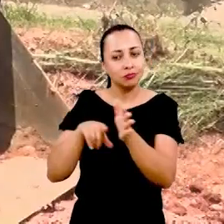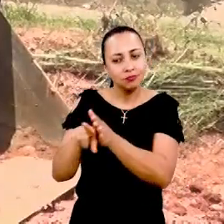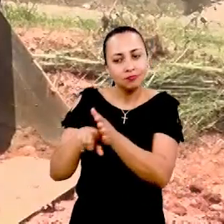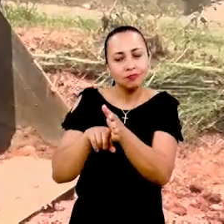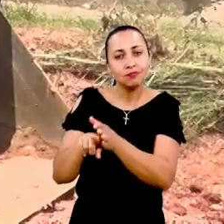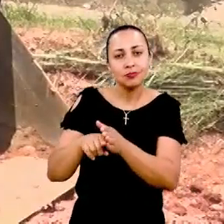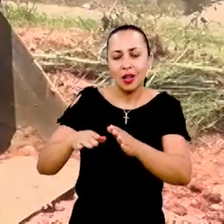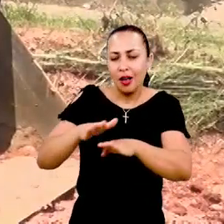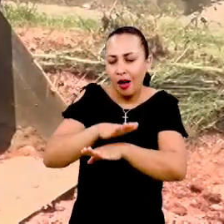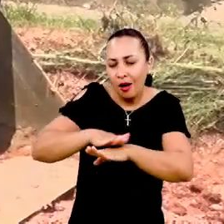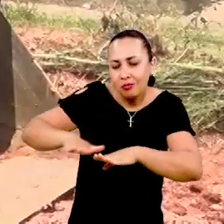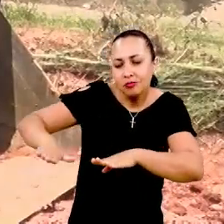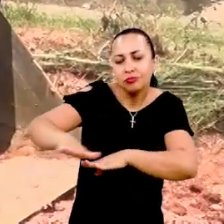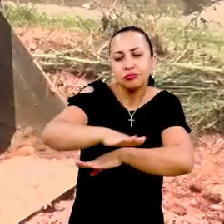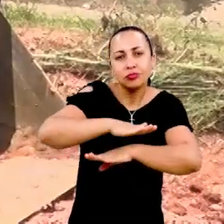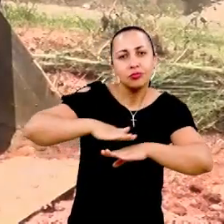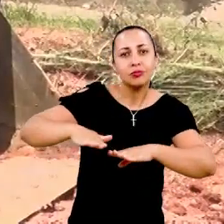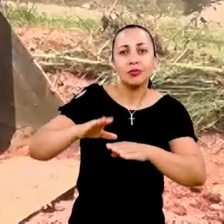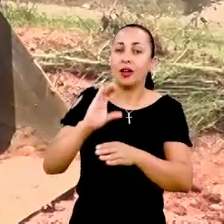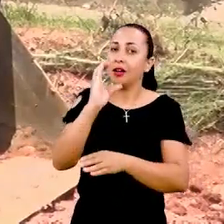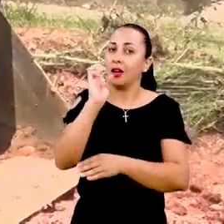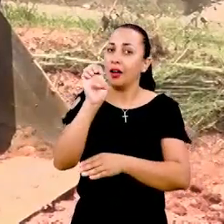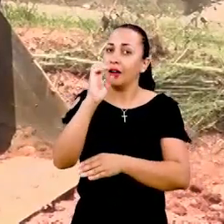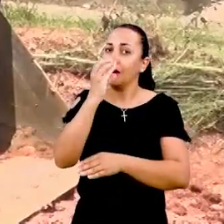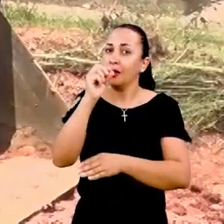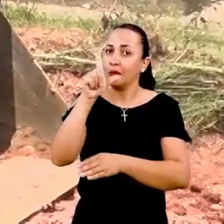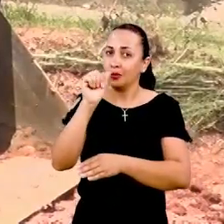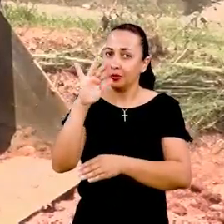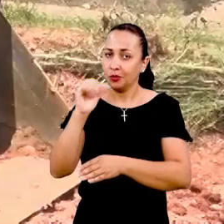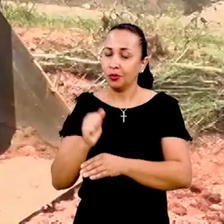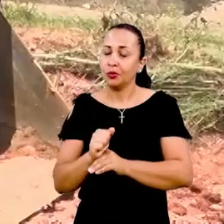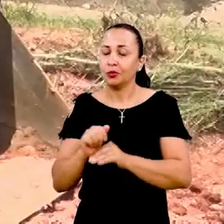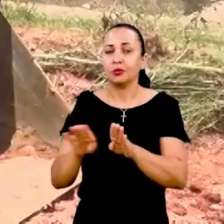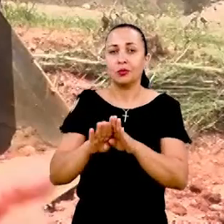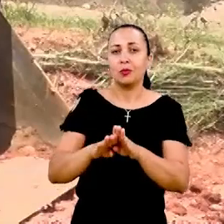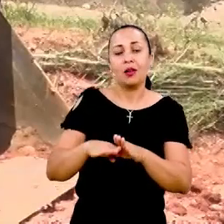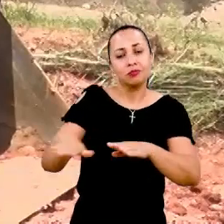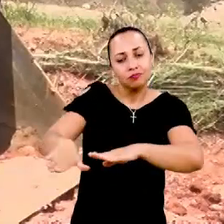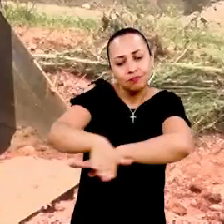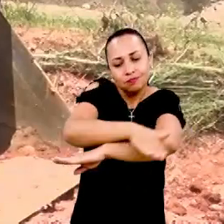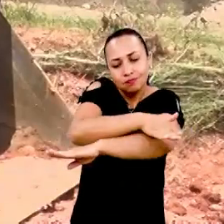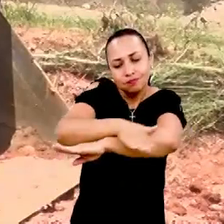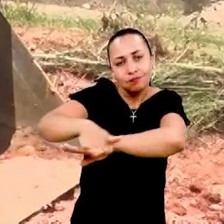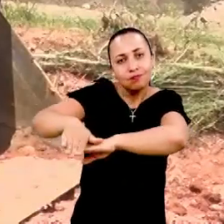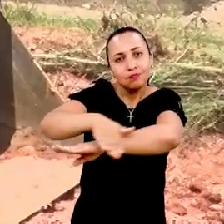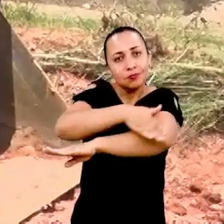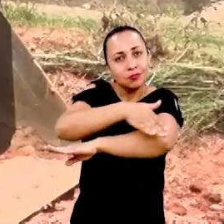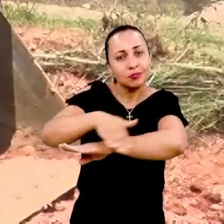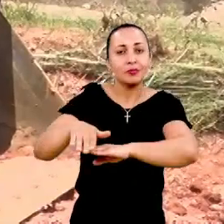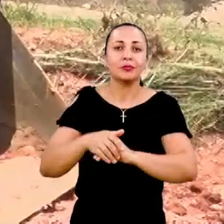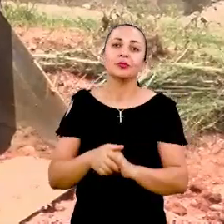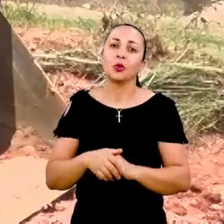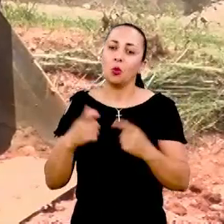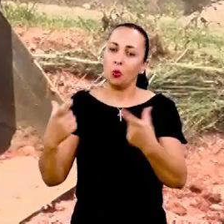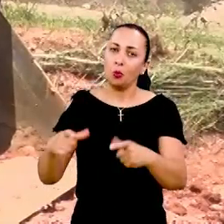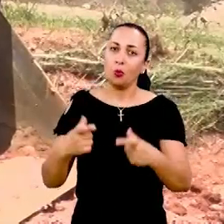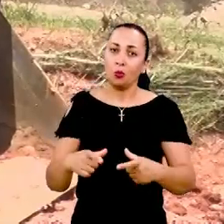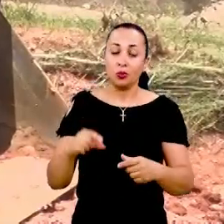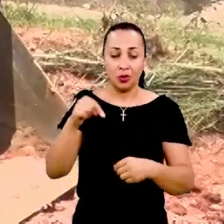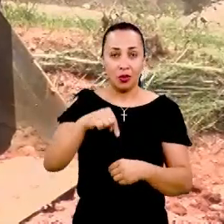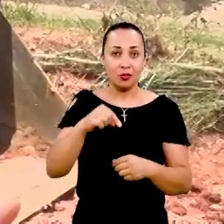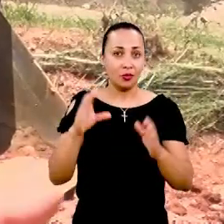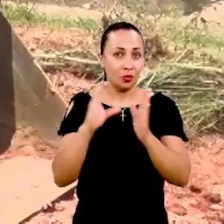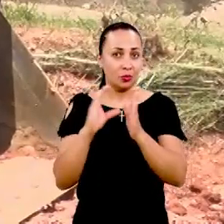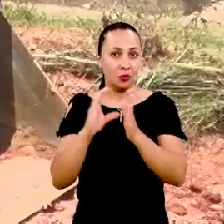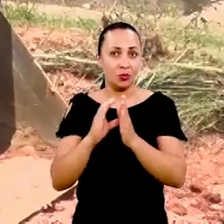pesquisando a pavimentação ecológica e a gente está entregando à comunidade o pavimento, uma estrada realmente pavimentada,